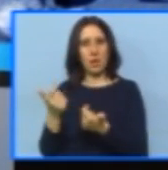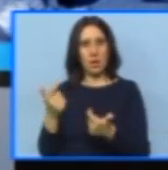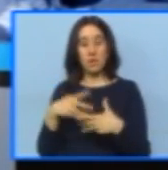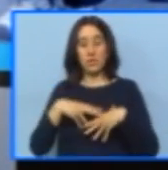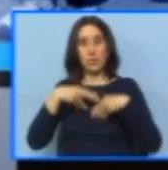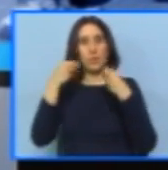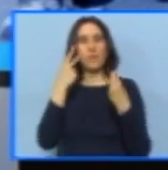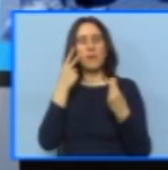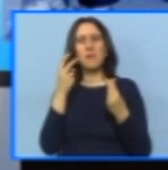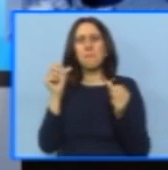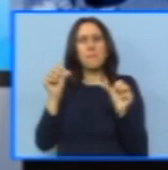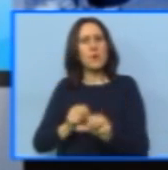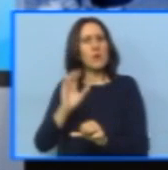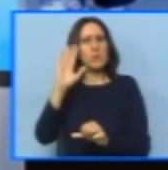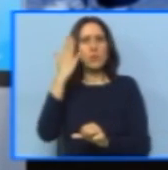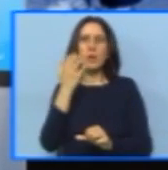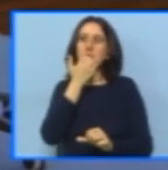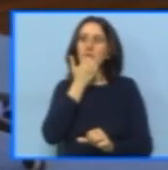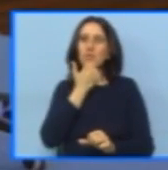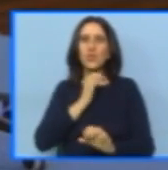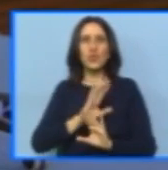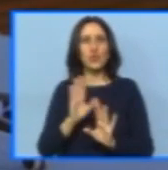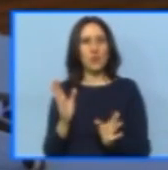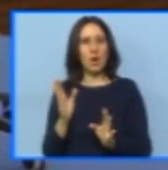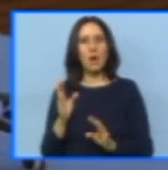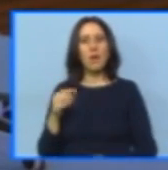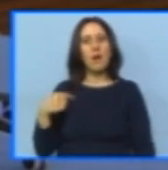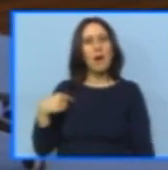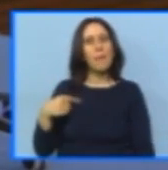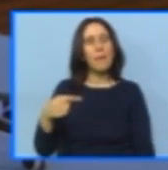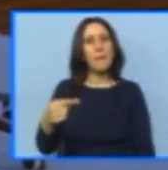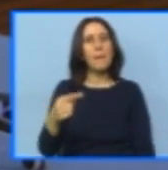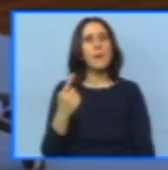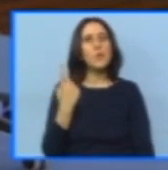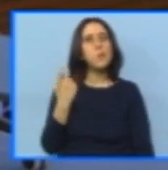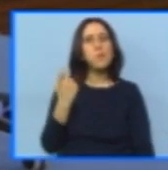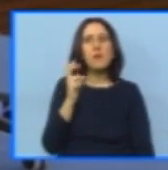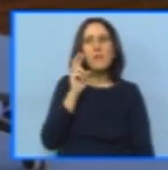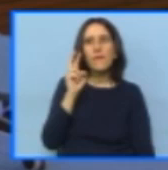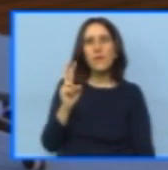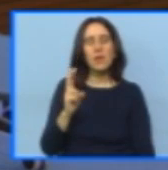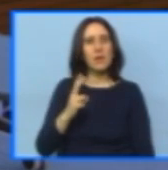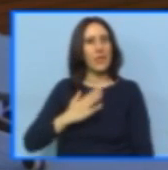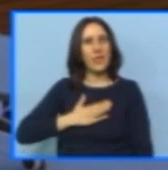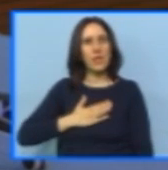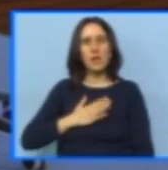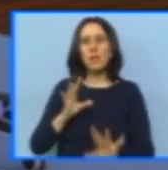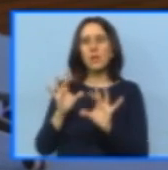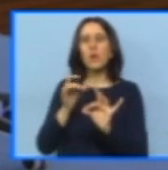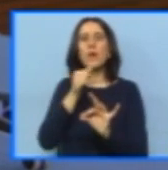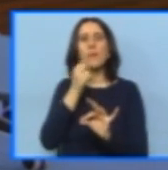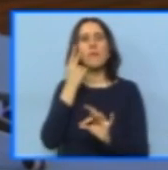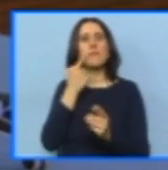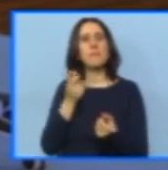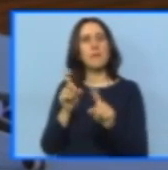é precisamente as pessoas estarem satisfeitas, entrarem numa derrotina e não procurarem ver, tocar no próprio